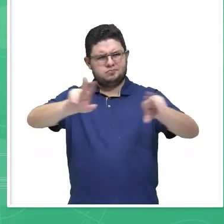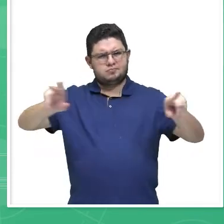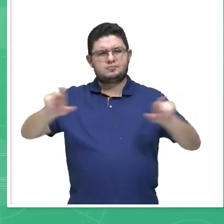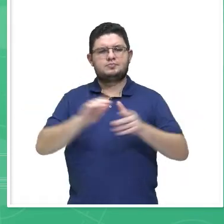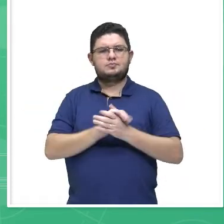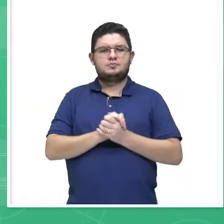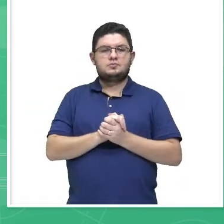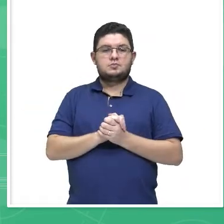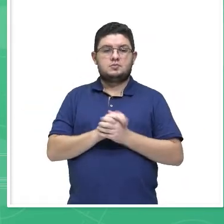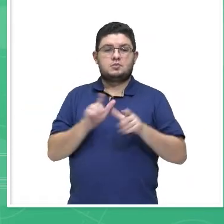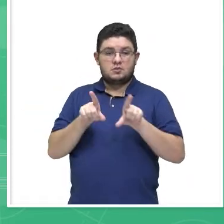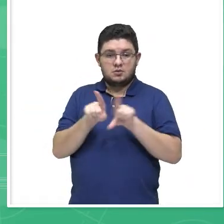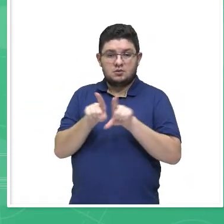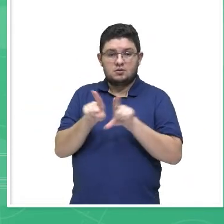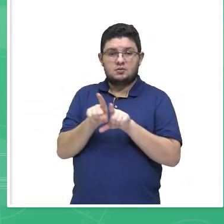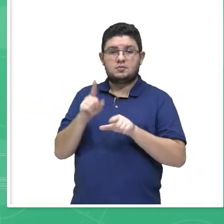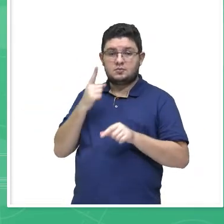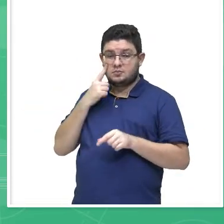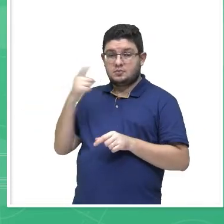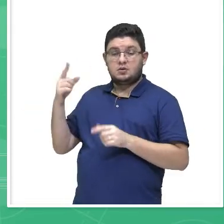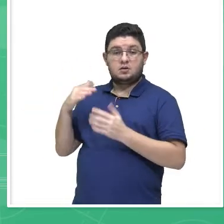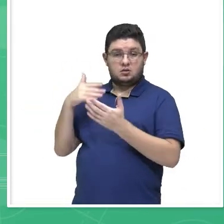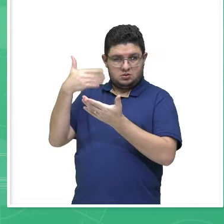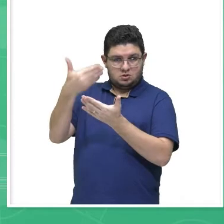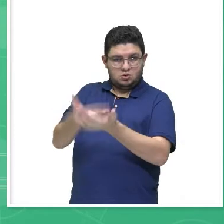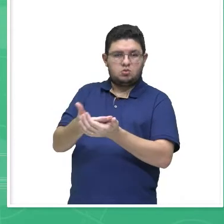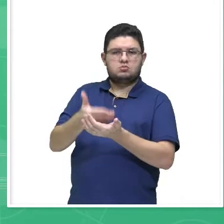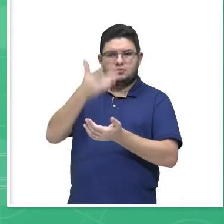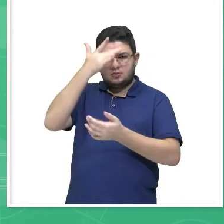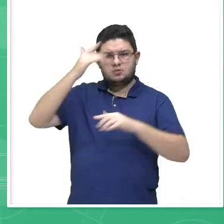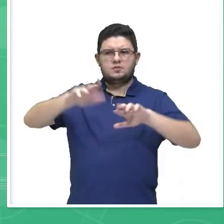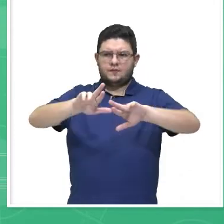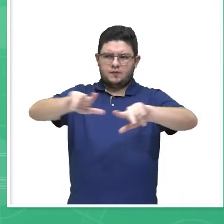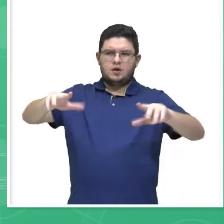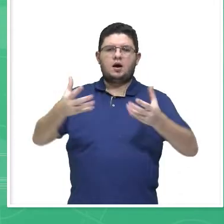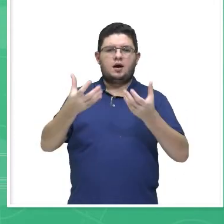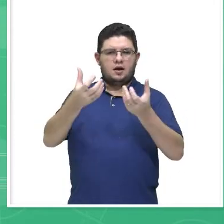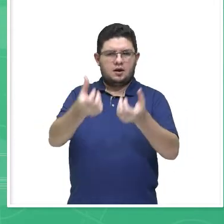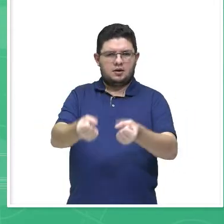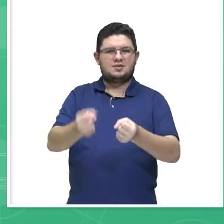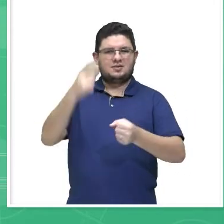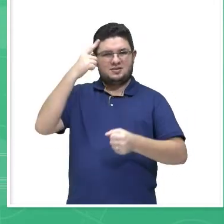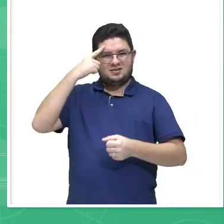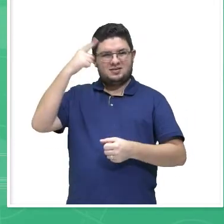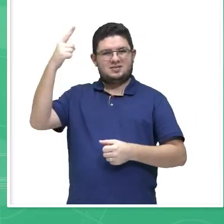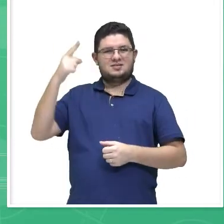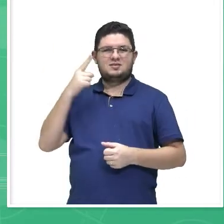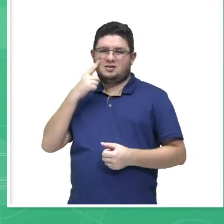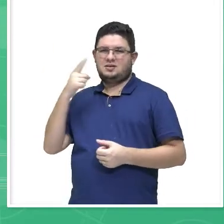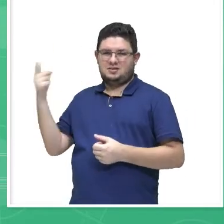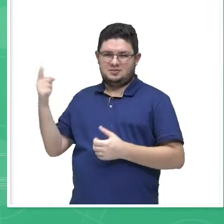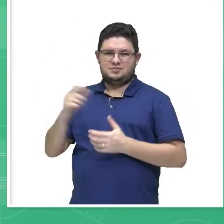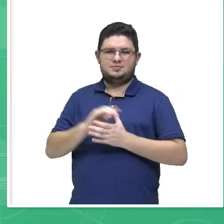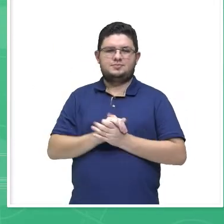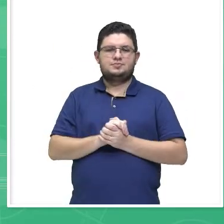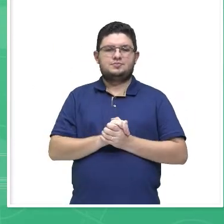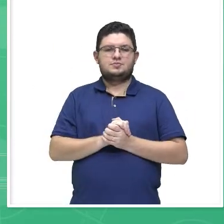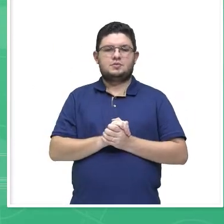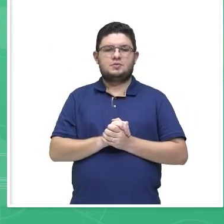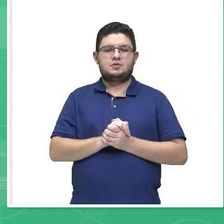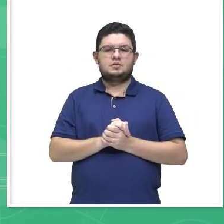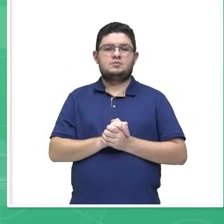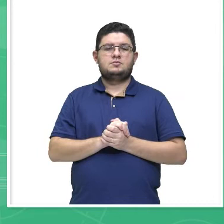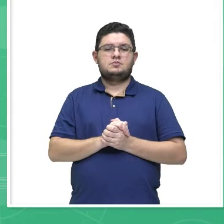papel de Marx para os pensadores dos nossos dias, ainda que a solução encontrada por este autor